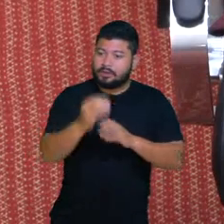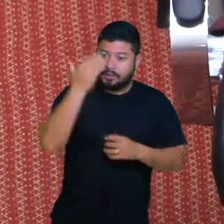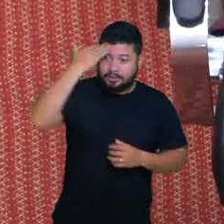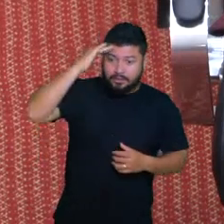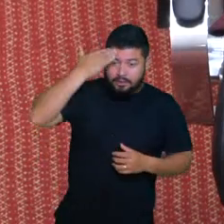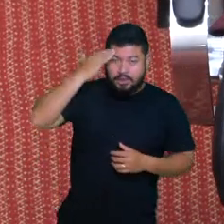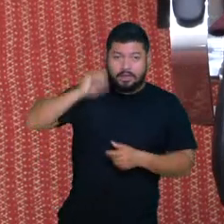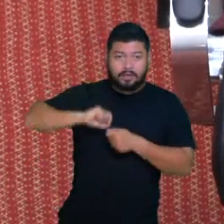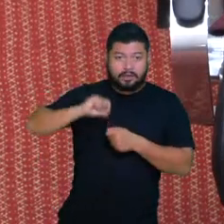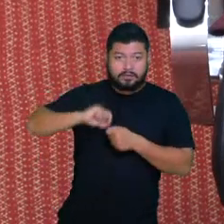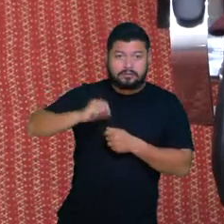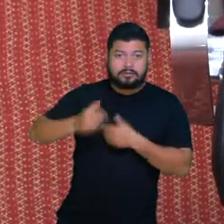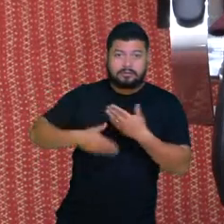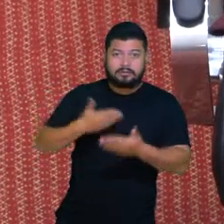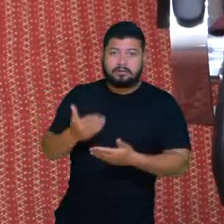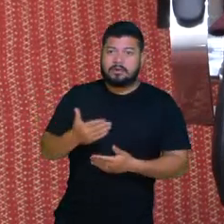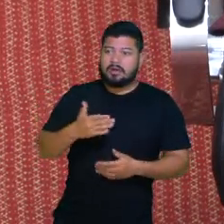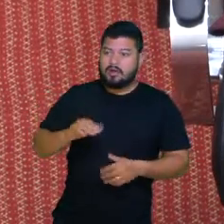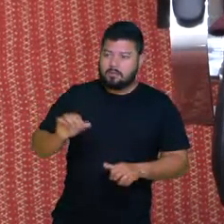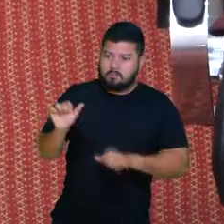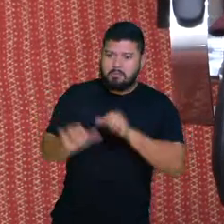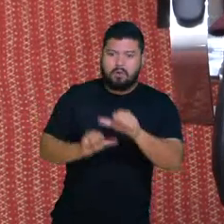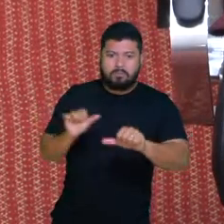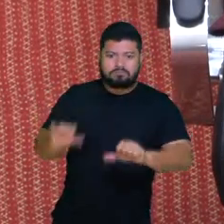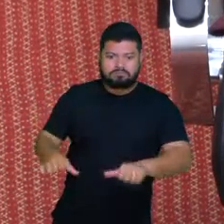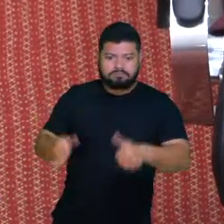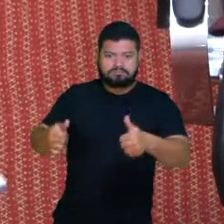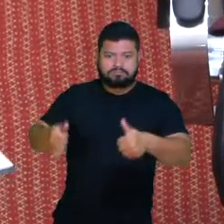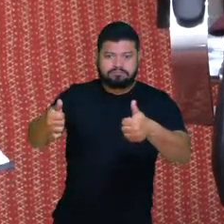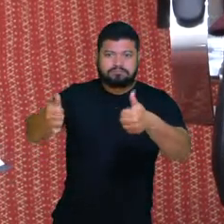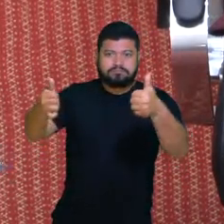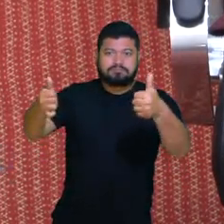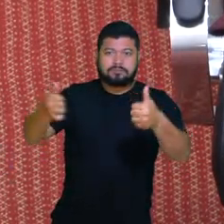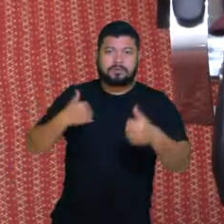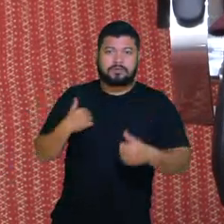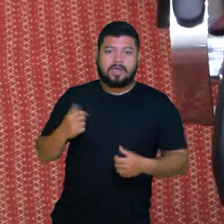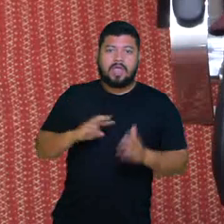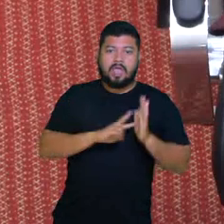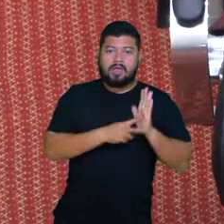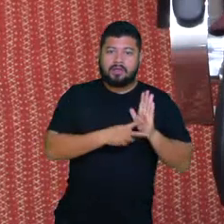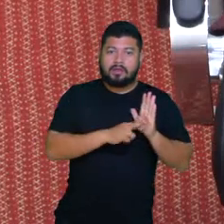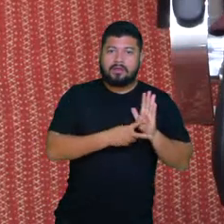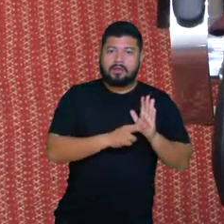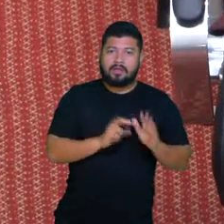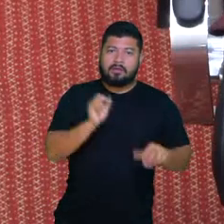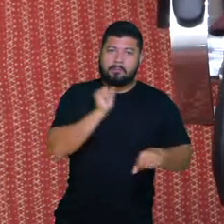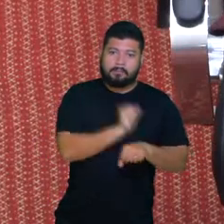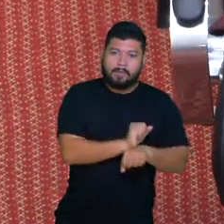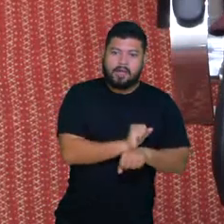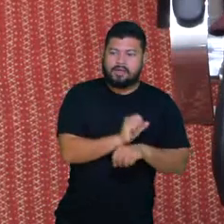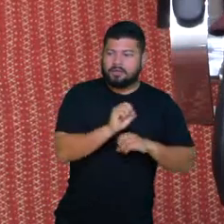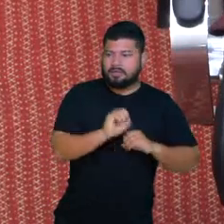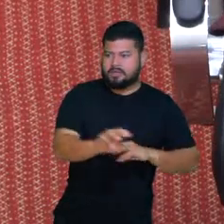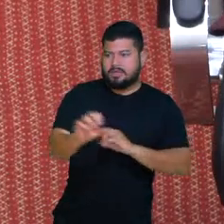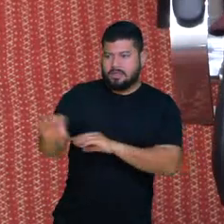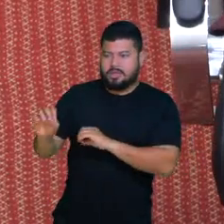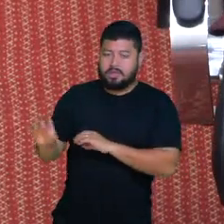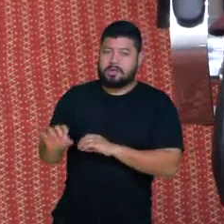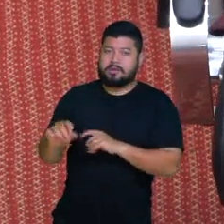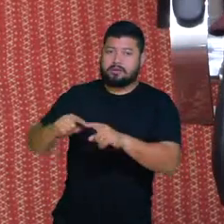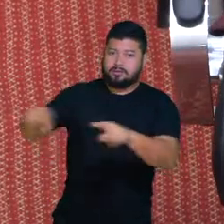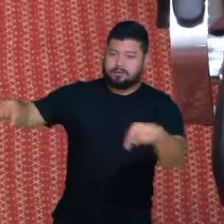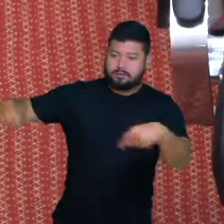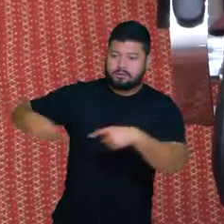a gente só faz melhor eu tô no sindicato eu parei de dar aula pros meus